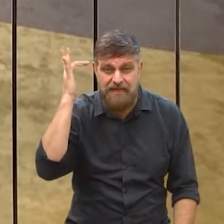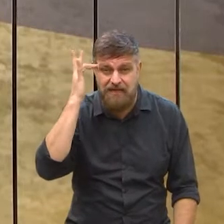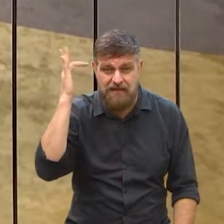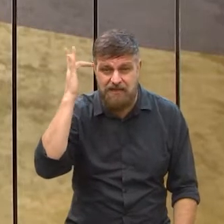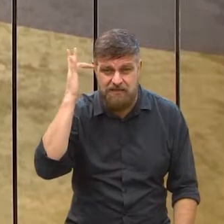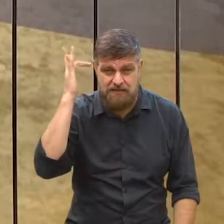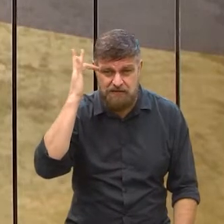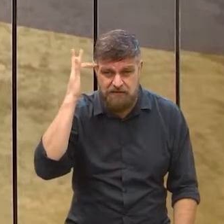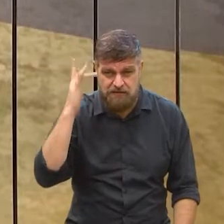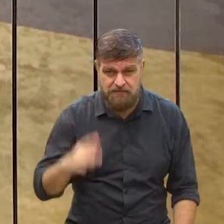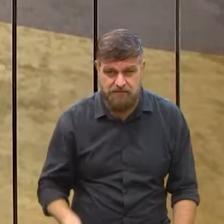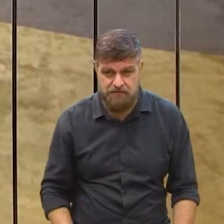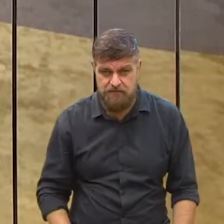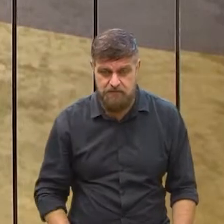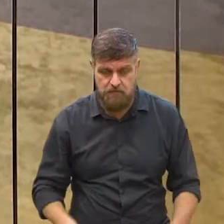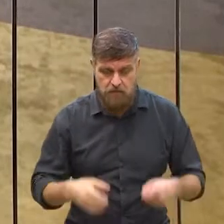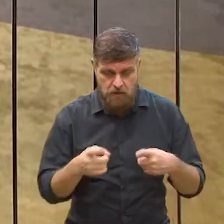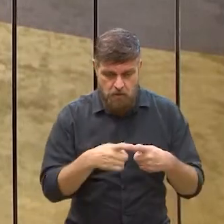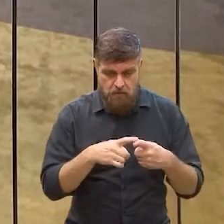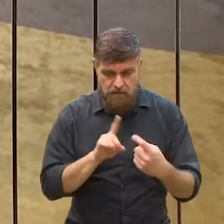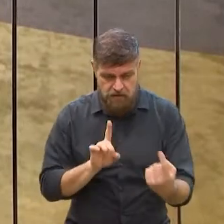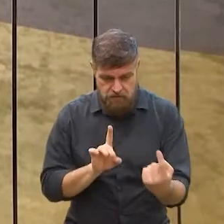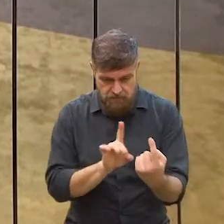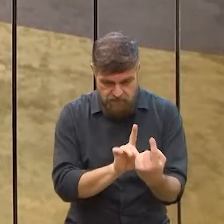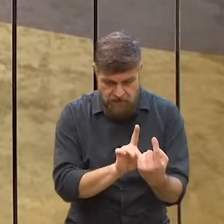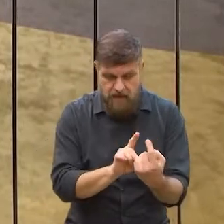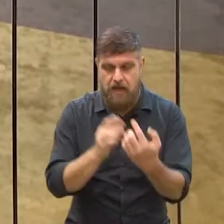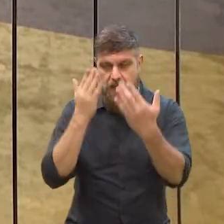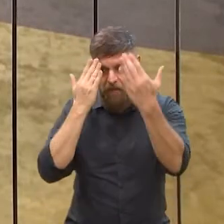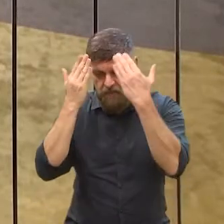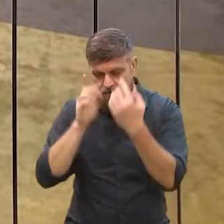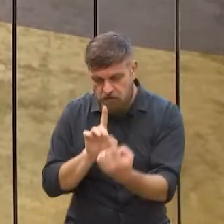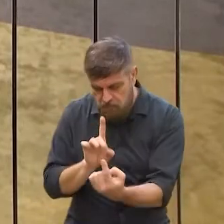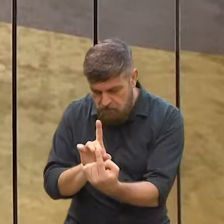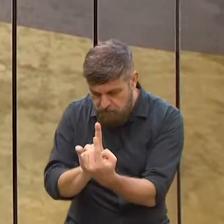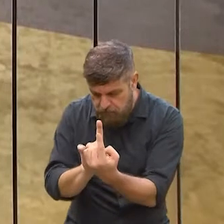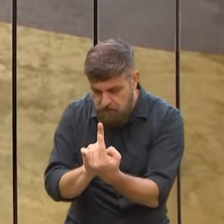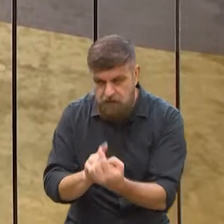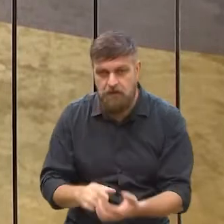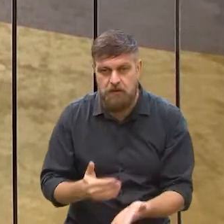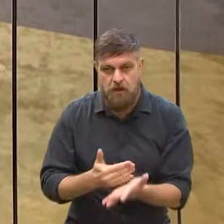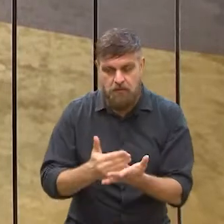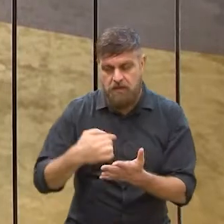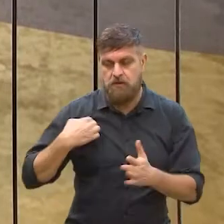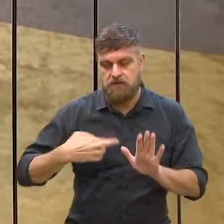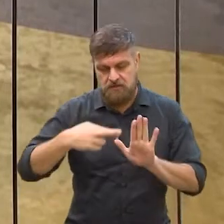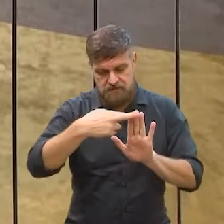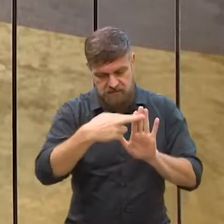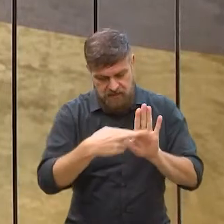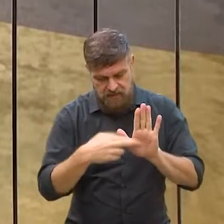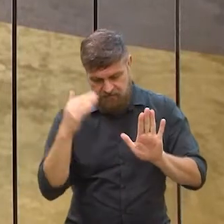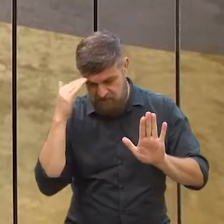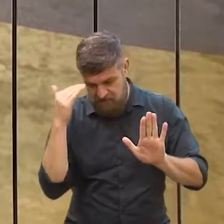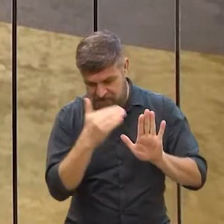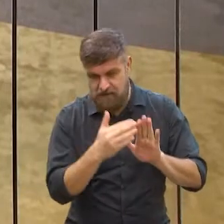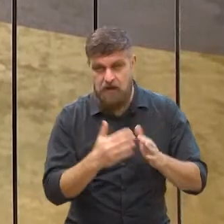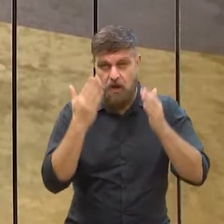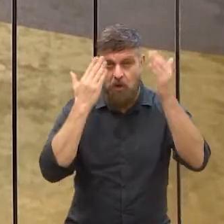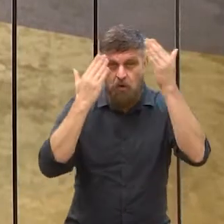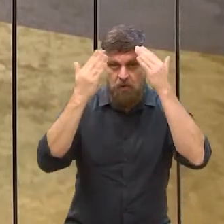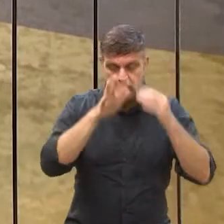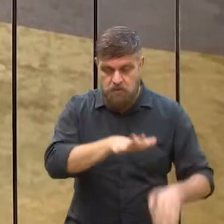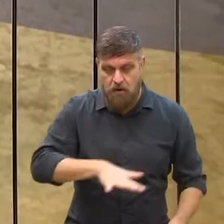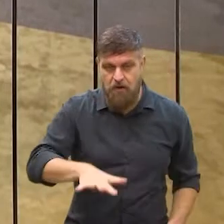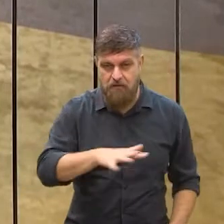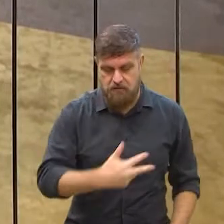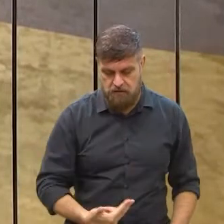né? Então, ao ter o contato com o paciente na consulta inicial, A gente segue critérios, o psicólogo bariátrico hoje, ele